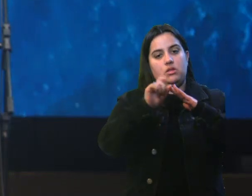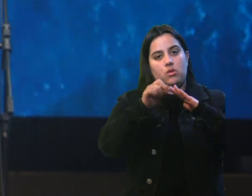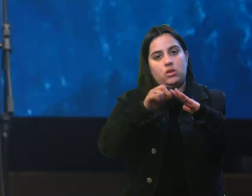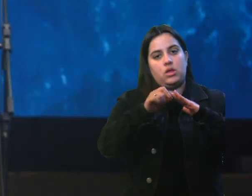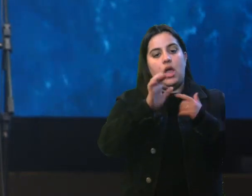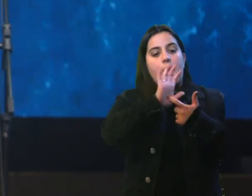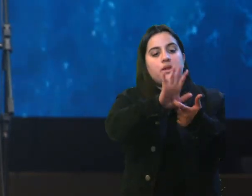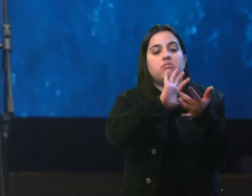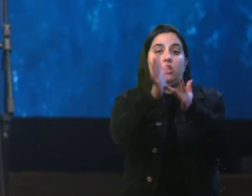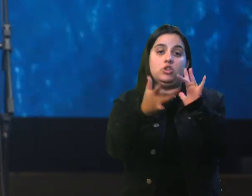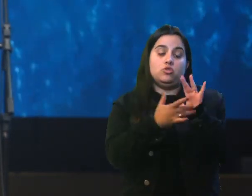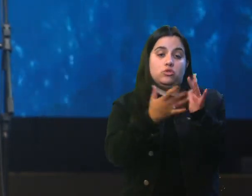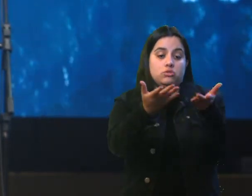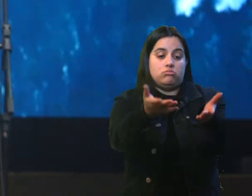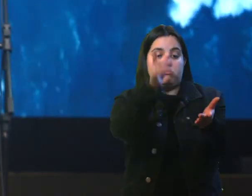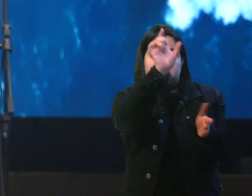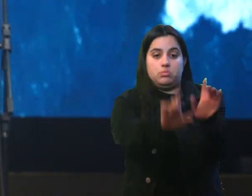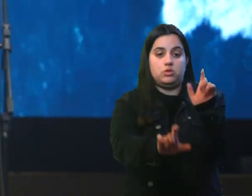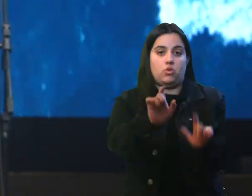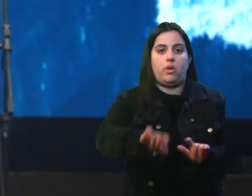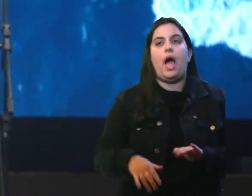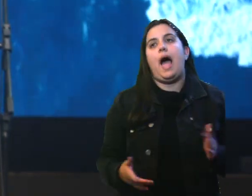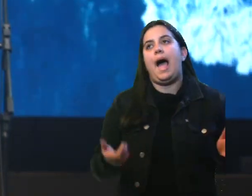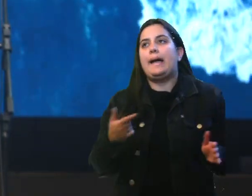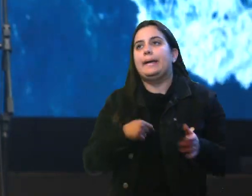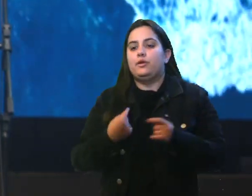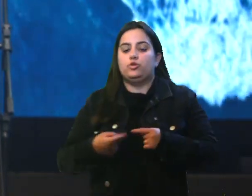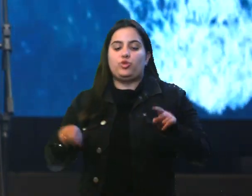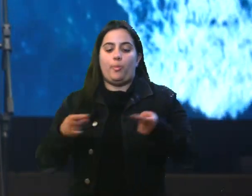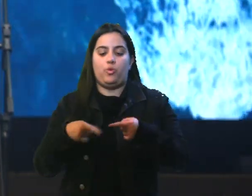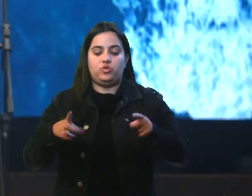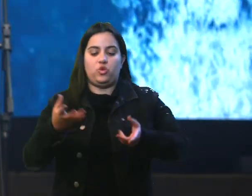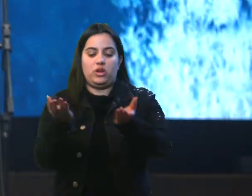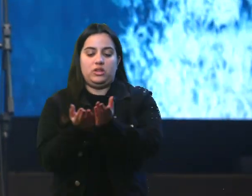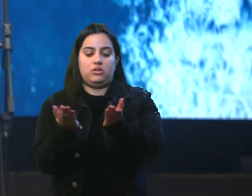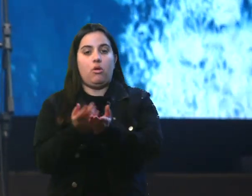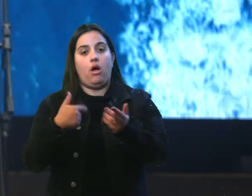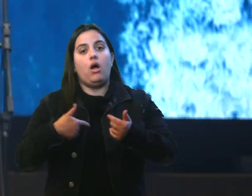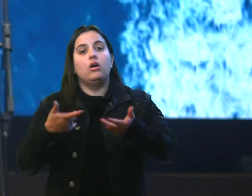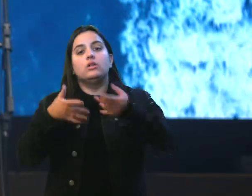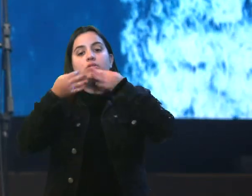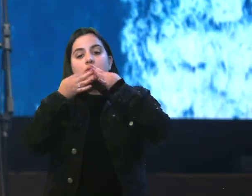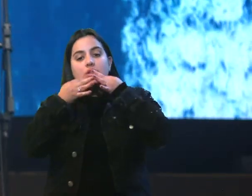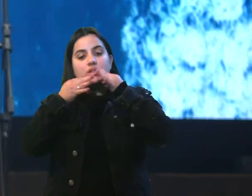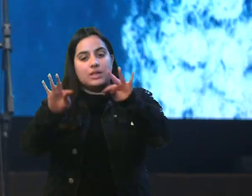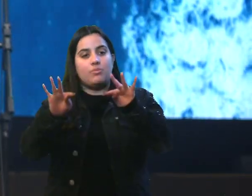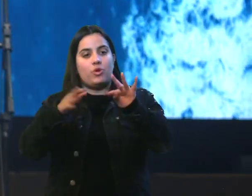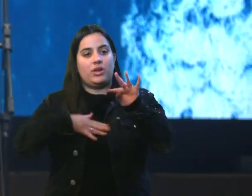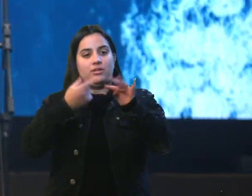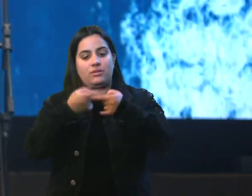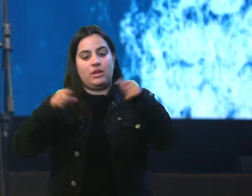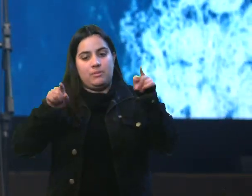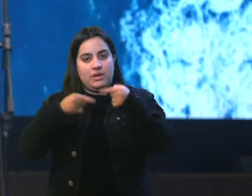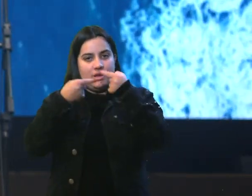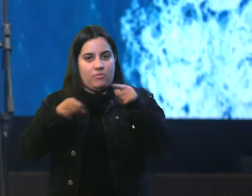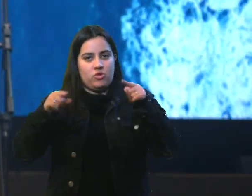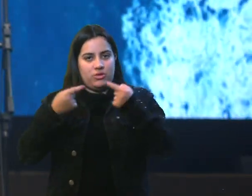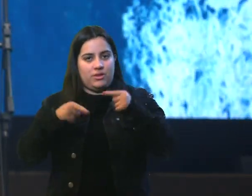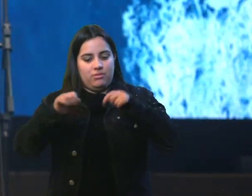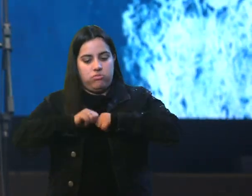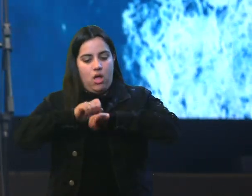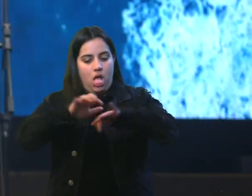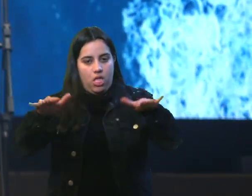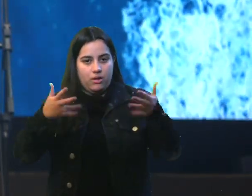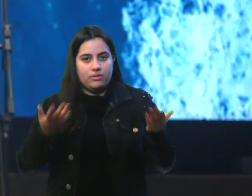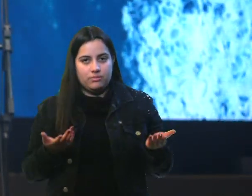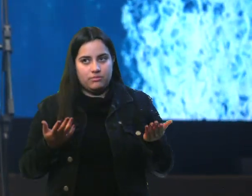aos clientes. Se eu sou músico cristão, os testemunhos do que a minha música está gerando nas pessoas pode